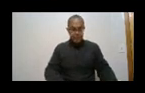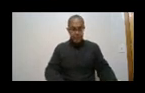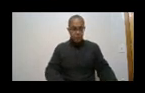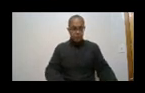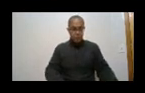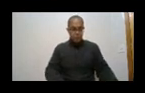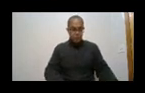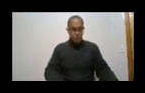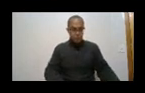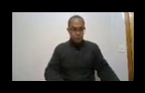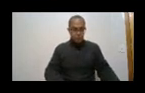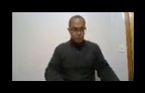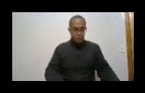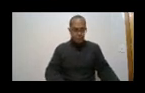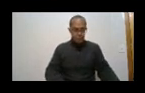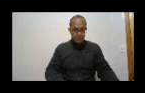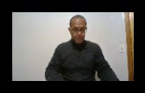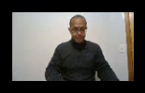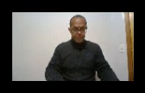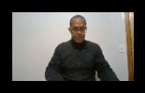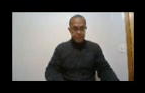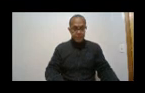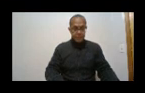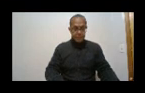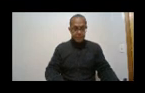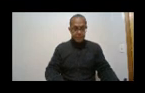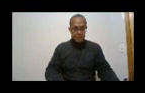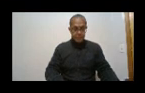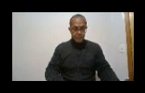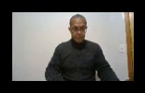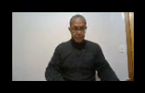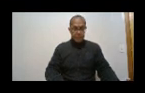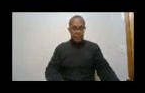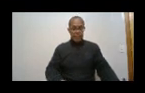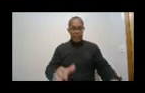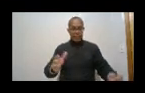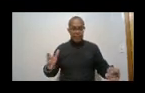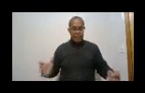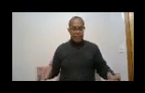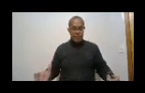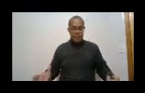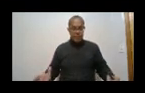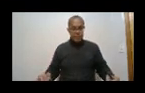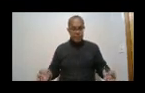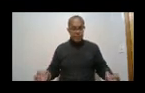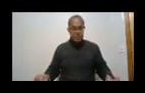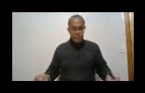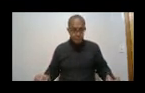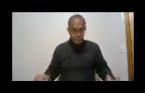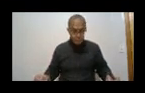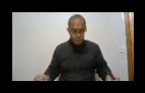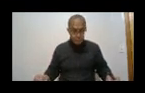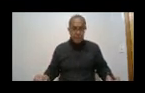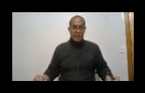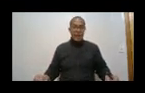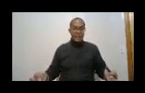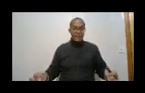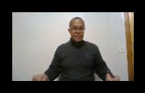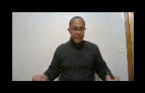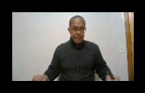para a gente entender sobre o efeito, tá? Então, muitas vezes a droga ela vai para o local de ação